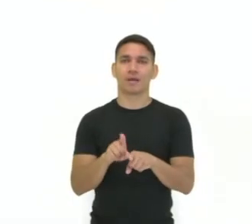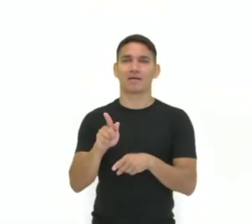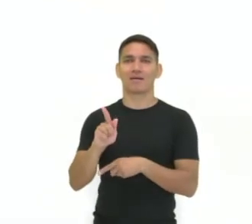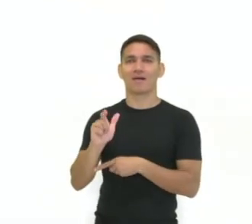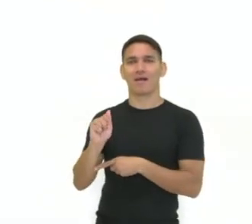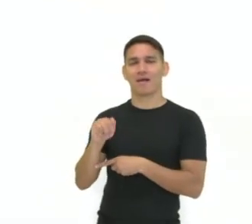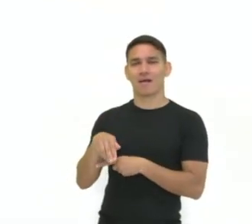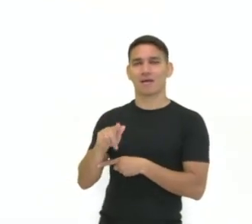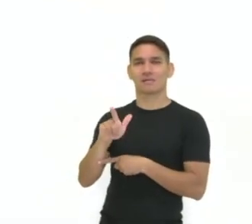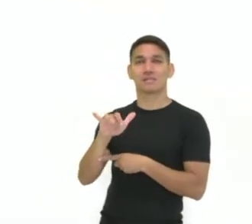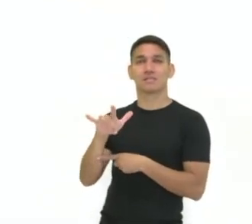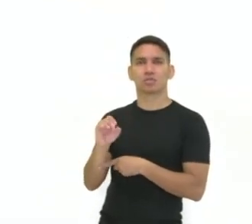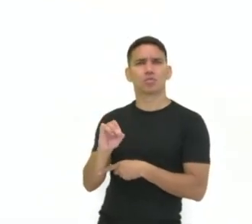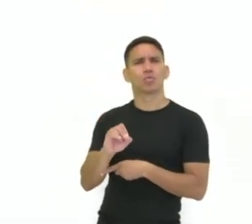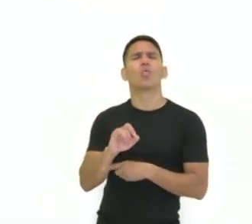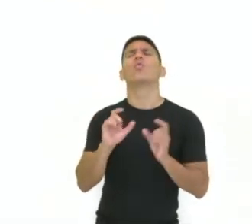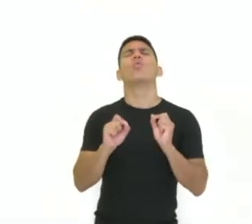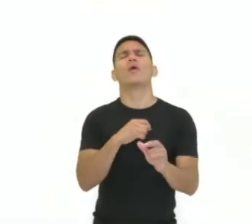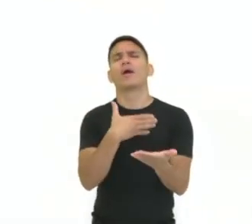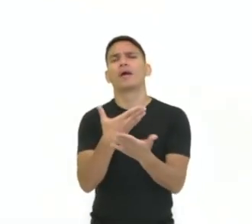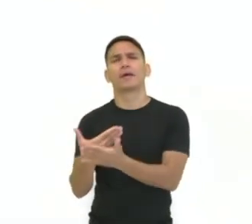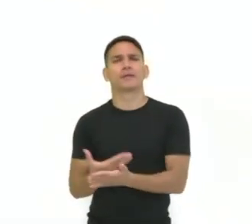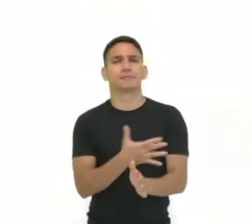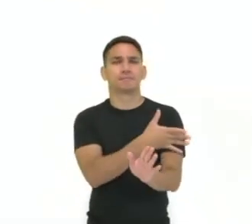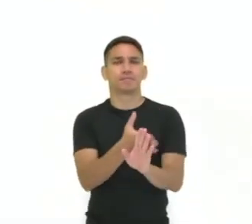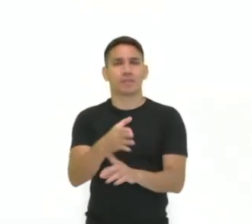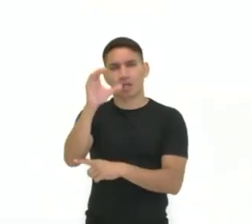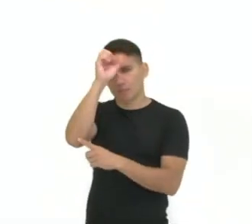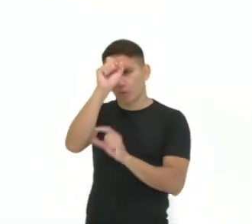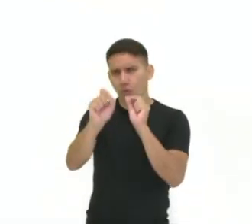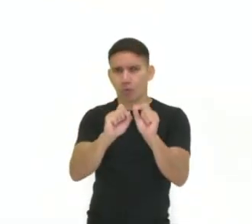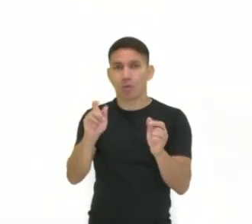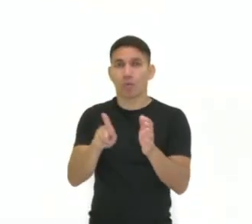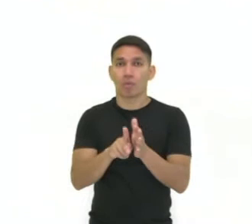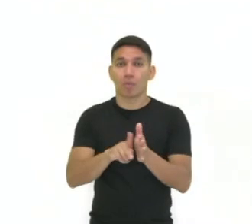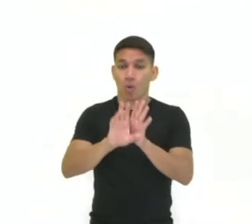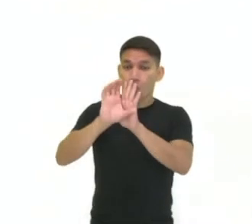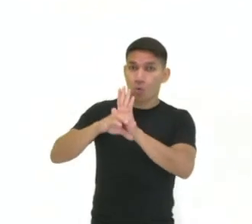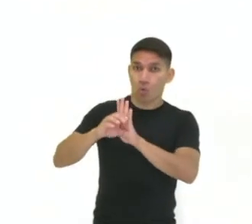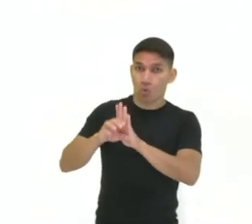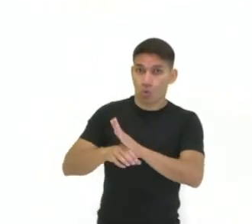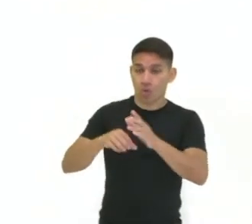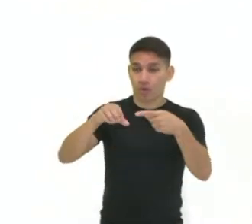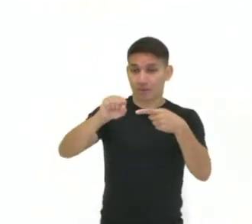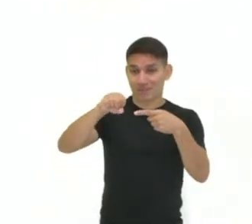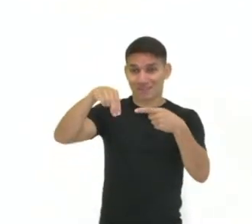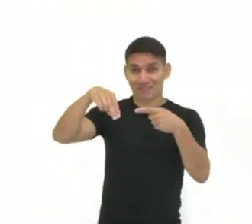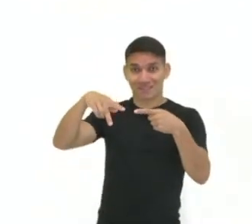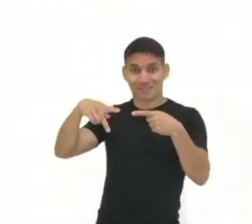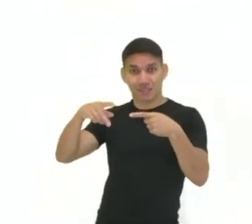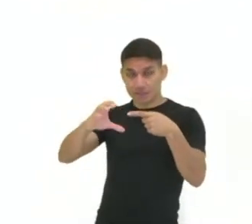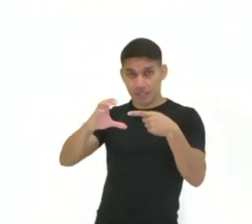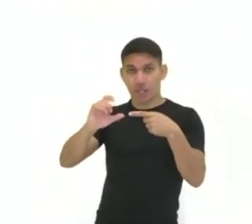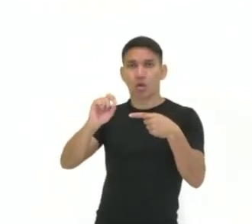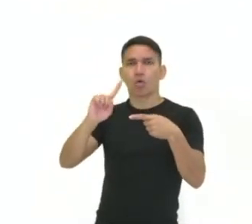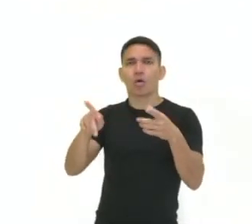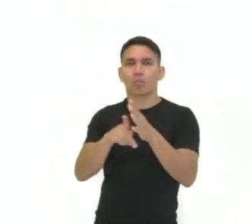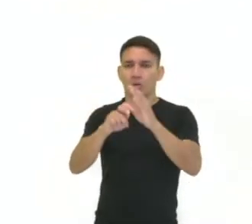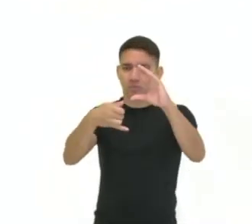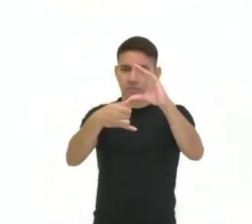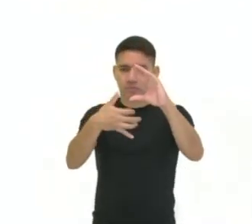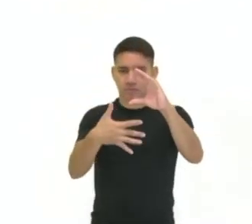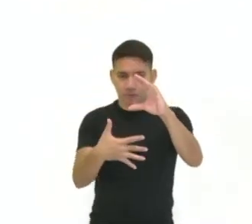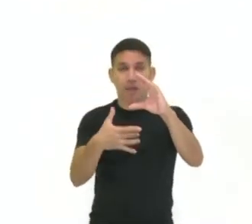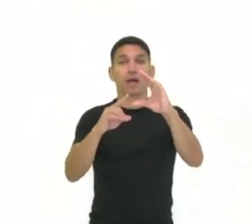O conceito de sistema nervoso central, que faz os comandos, as